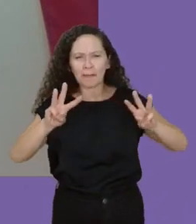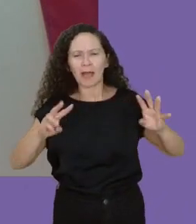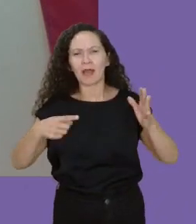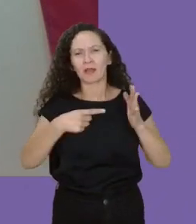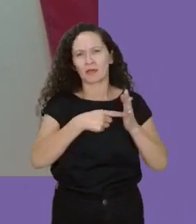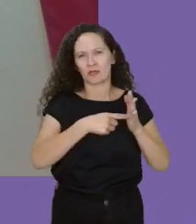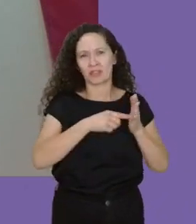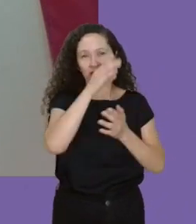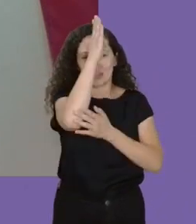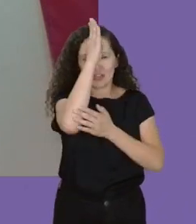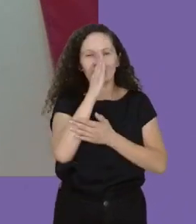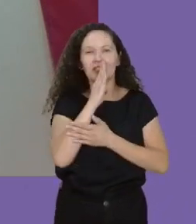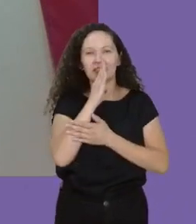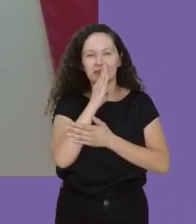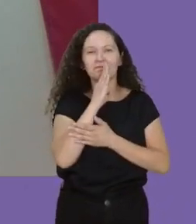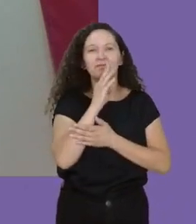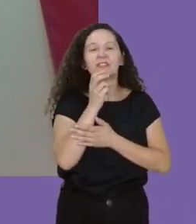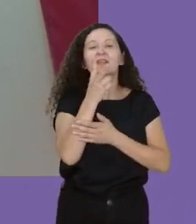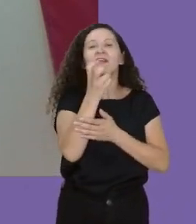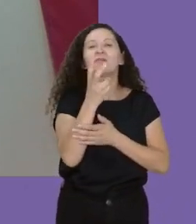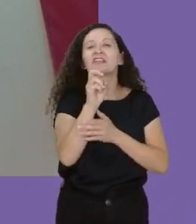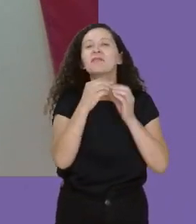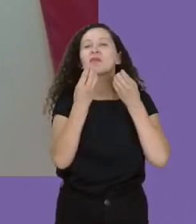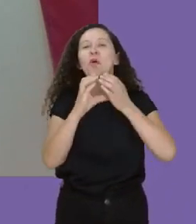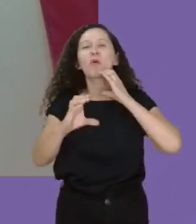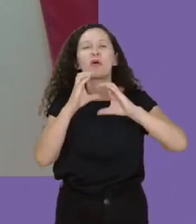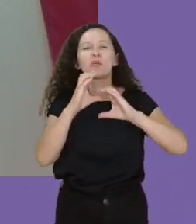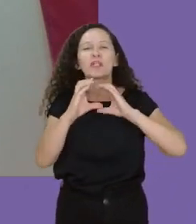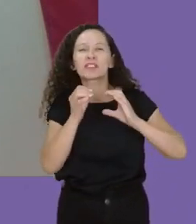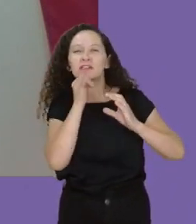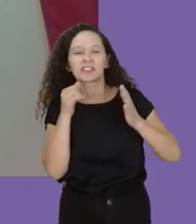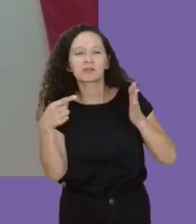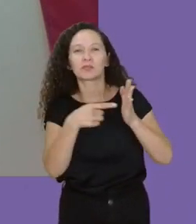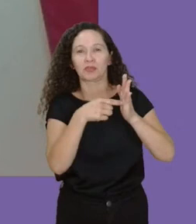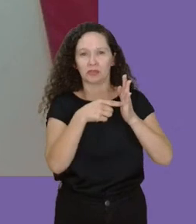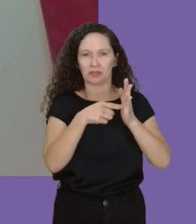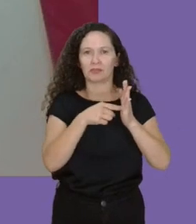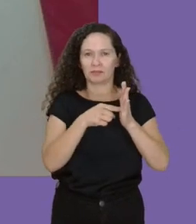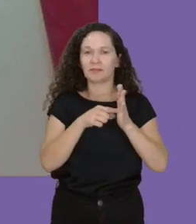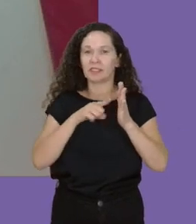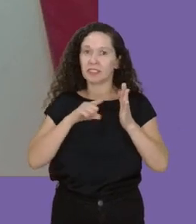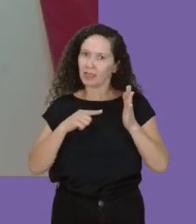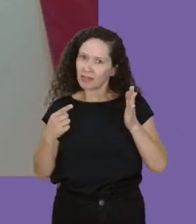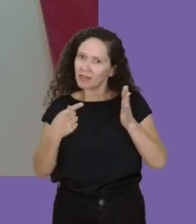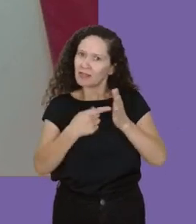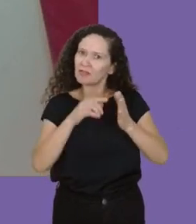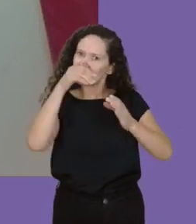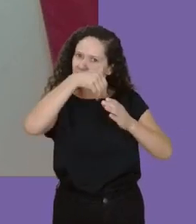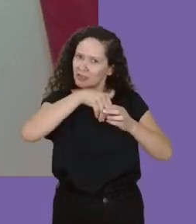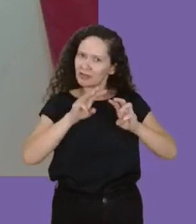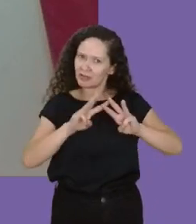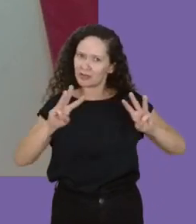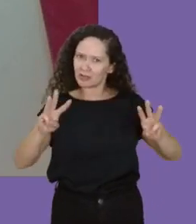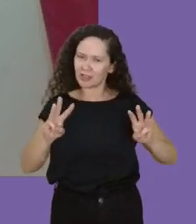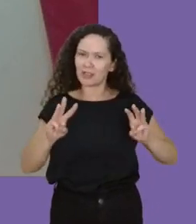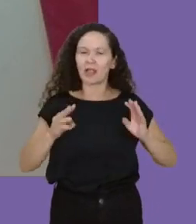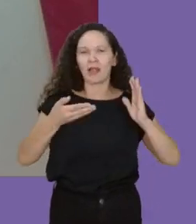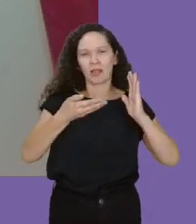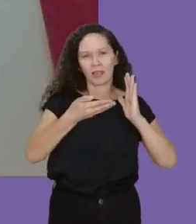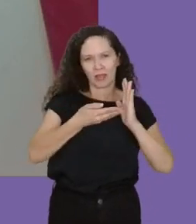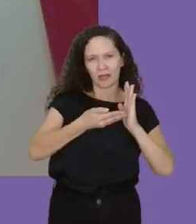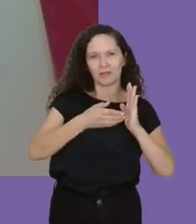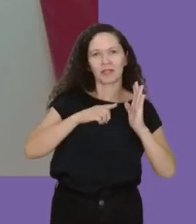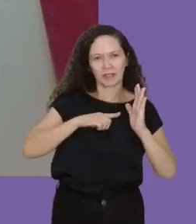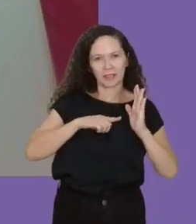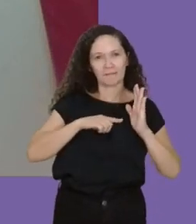cartilha gratuitamente e verificar os canais de denúncia. Então, a gente tem canais de denúncia na própria Câmara Federal, no